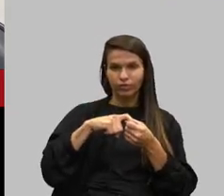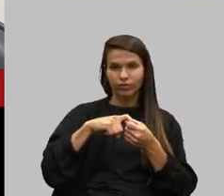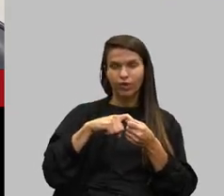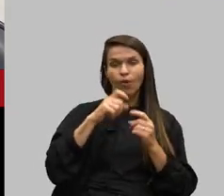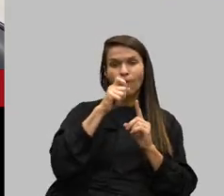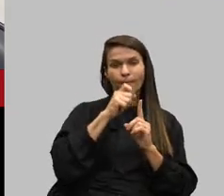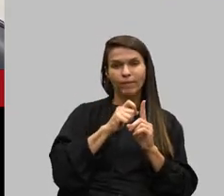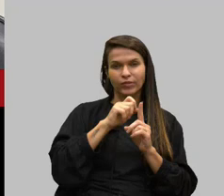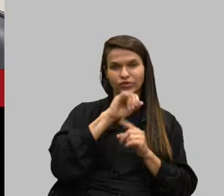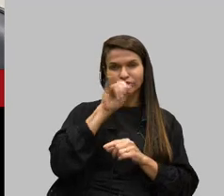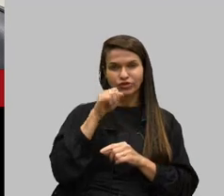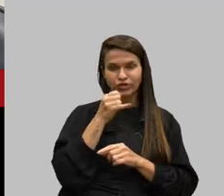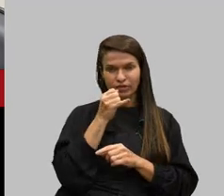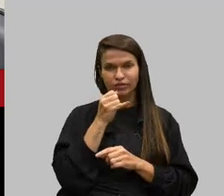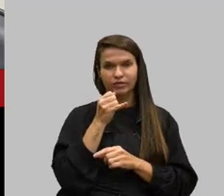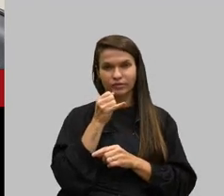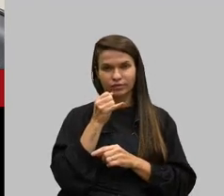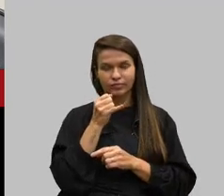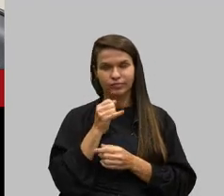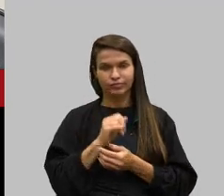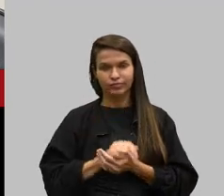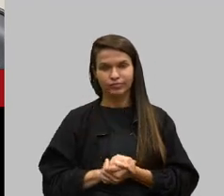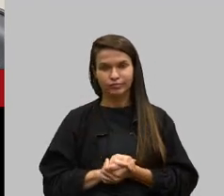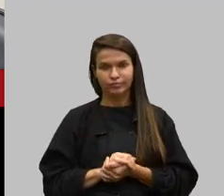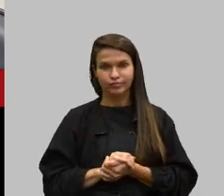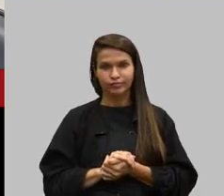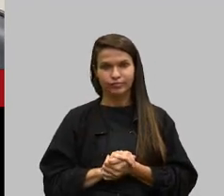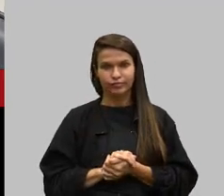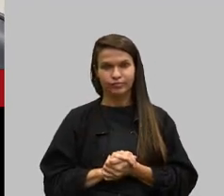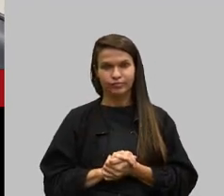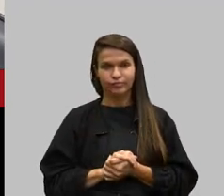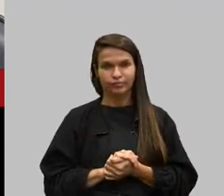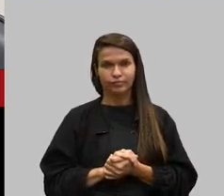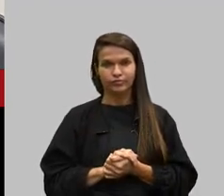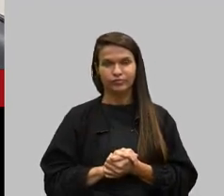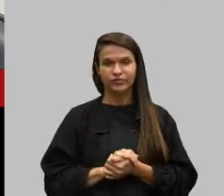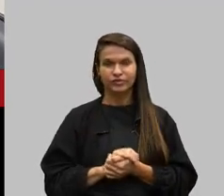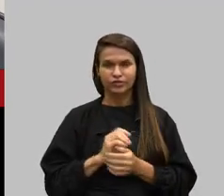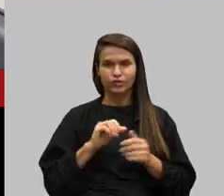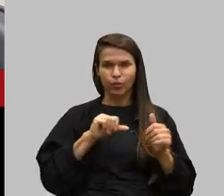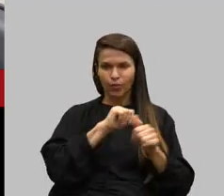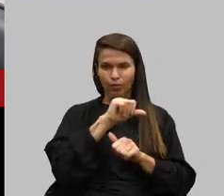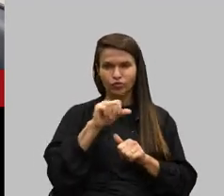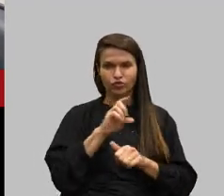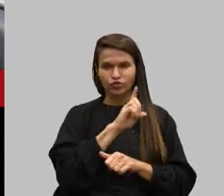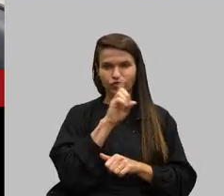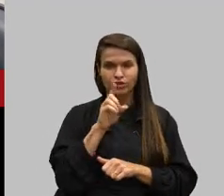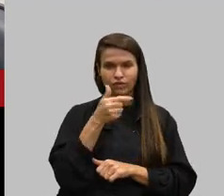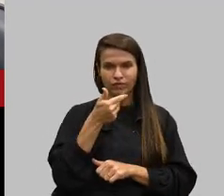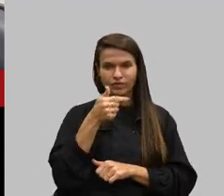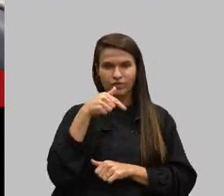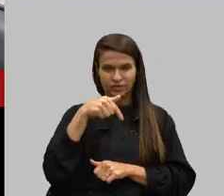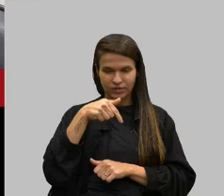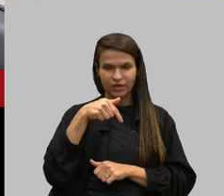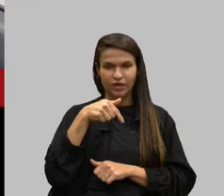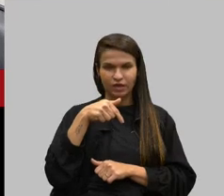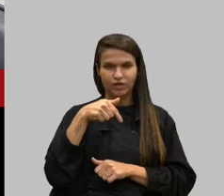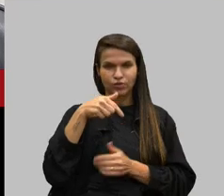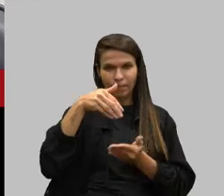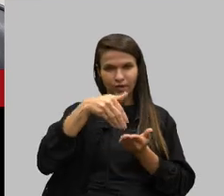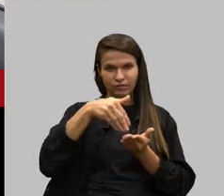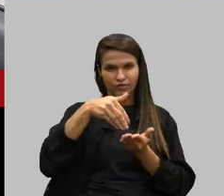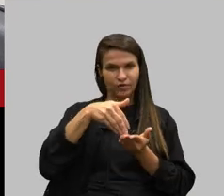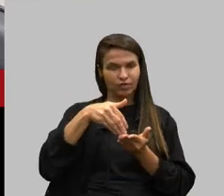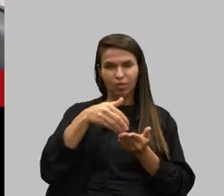último Então se se sancion armos no dia 27 prazo final não haverá obviamente nenhum